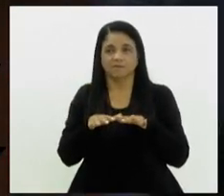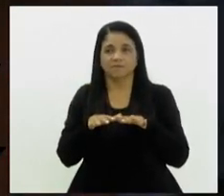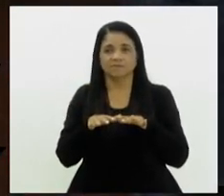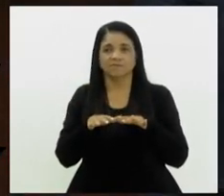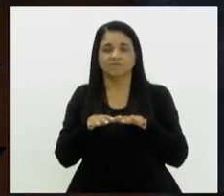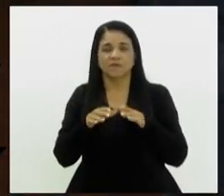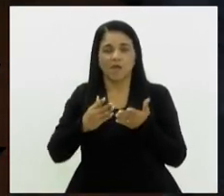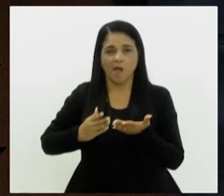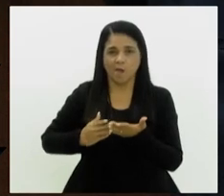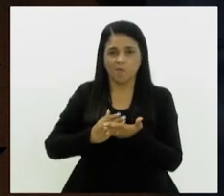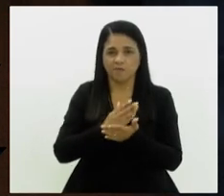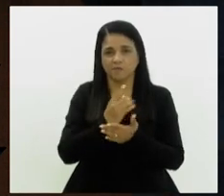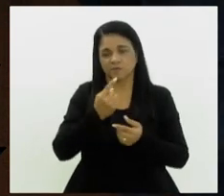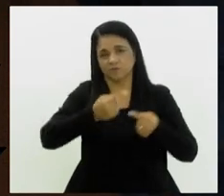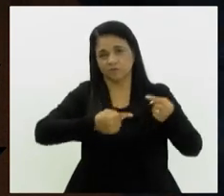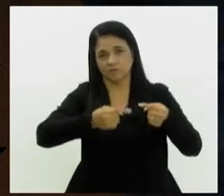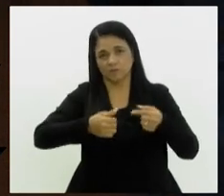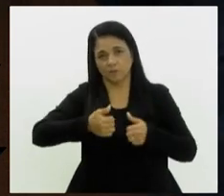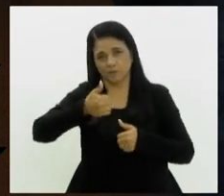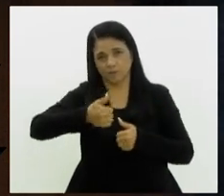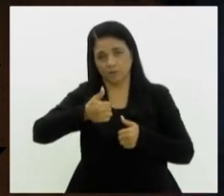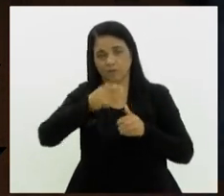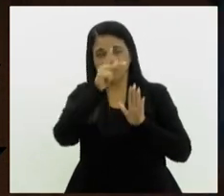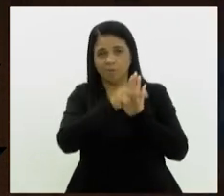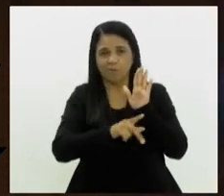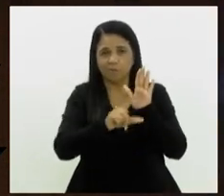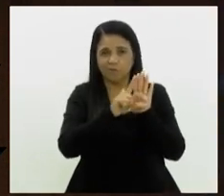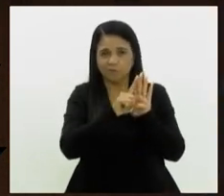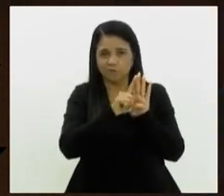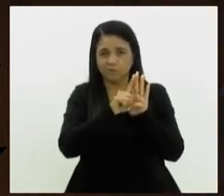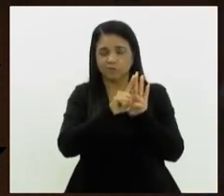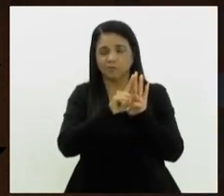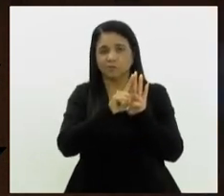pela aprovação na primeira discussão sobre o projeto que trata